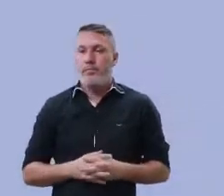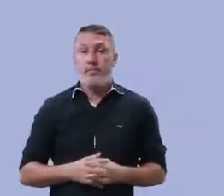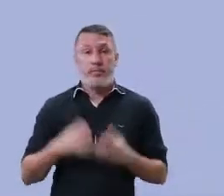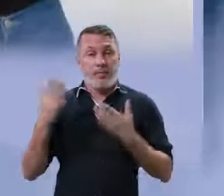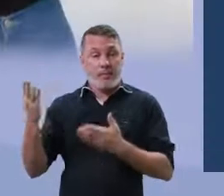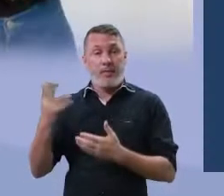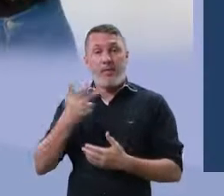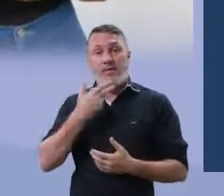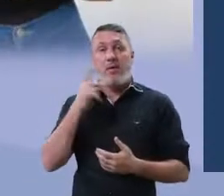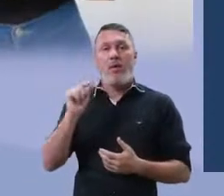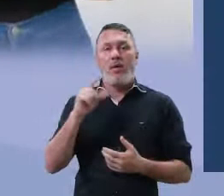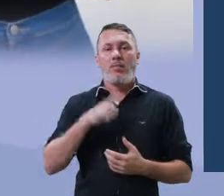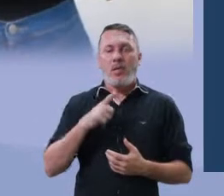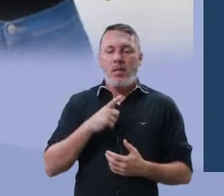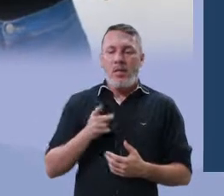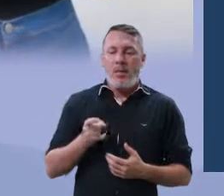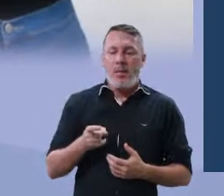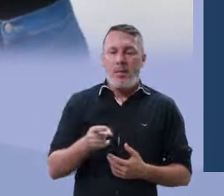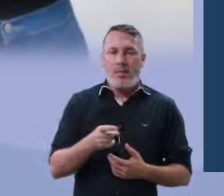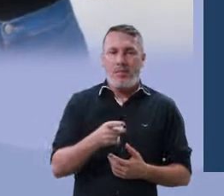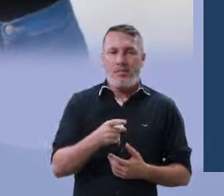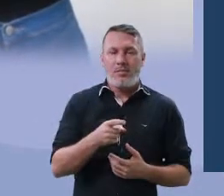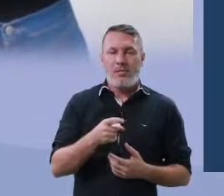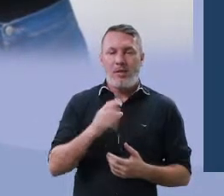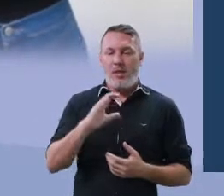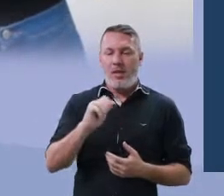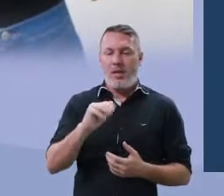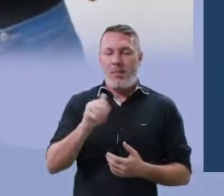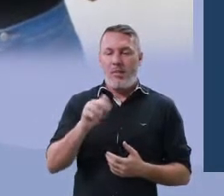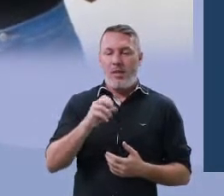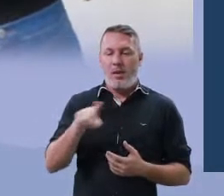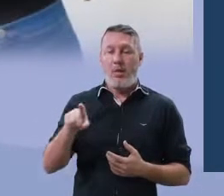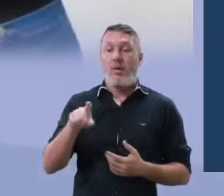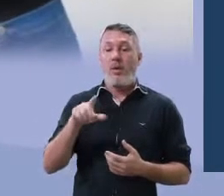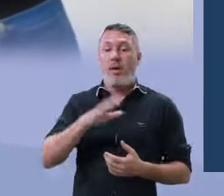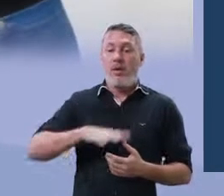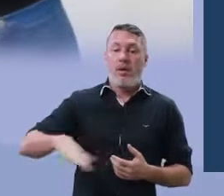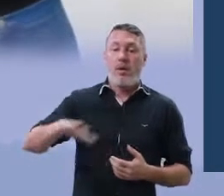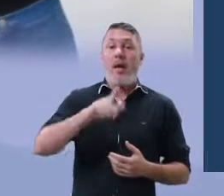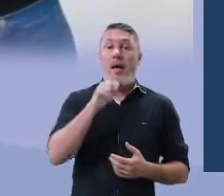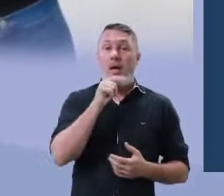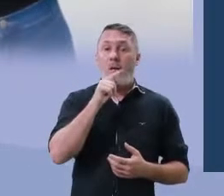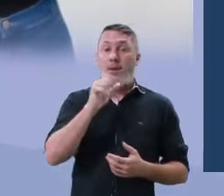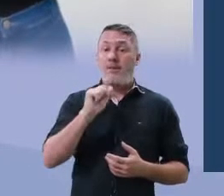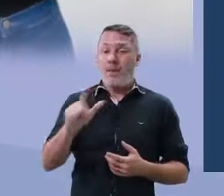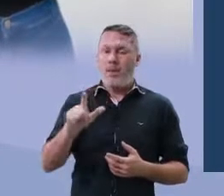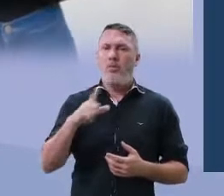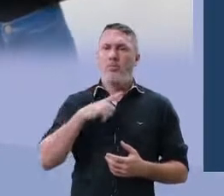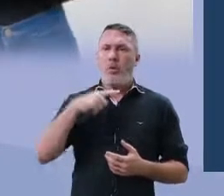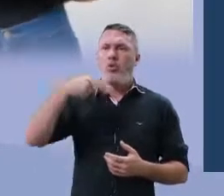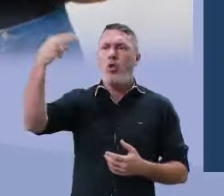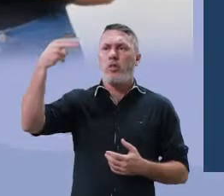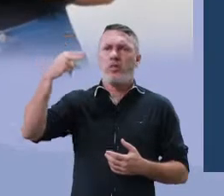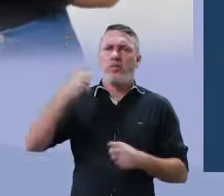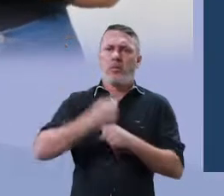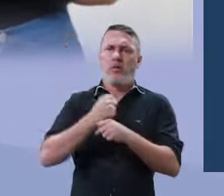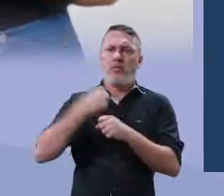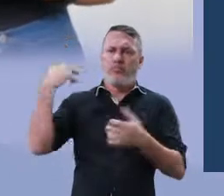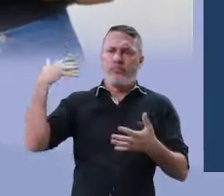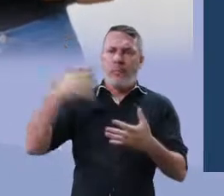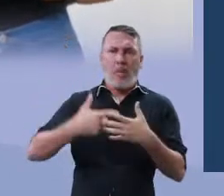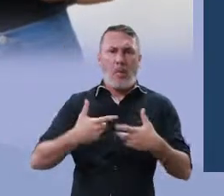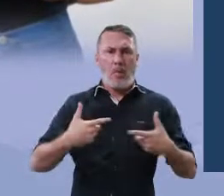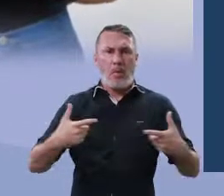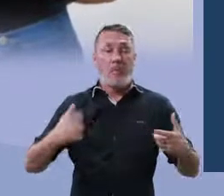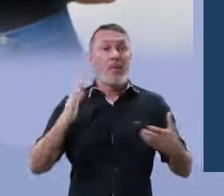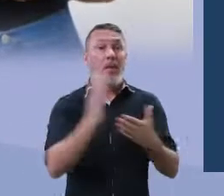sobre isso. Aqui fala que o cultivo de camarões de água salgada vem se desenvolvendo muito nos últimos anos na região nordeste do